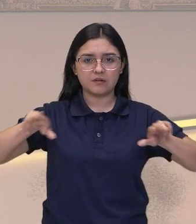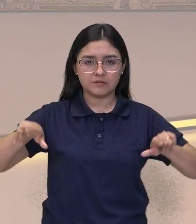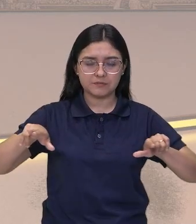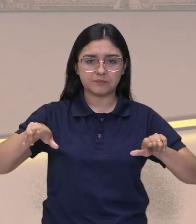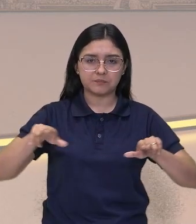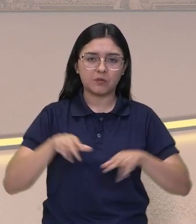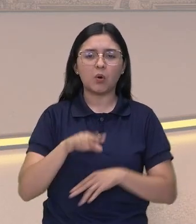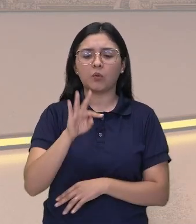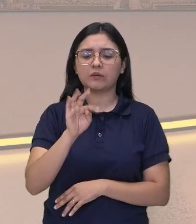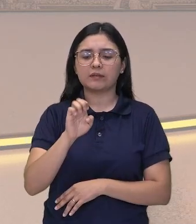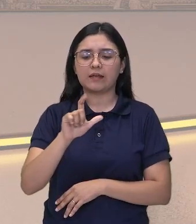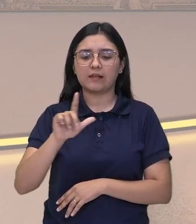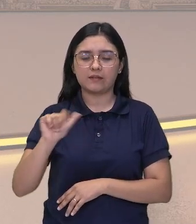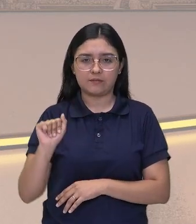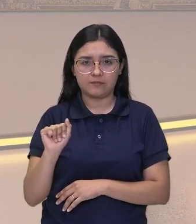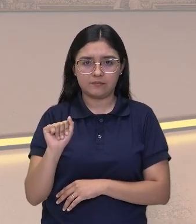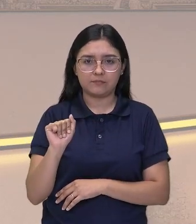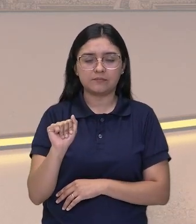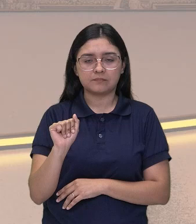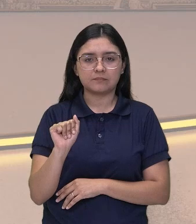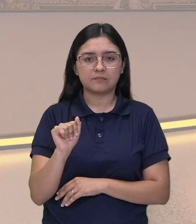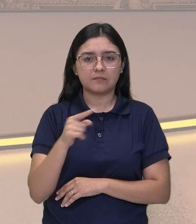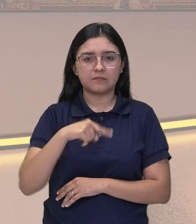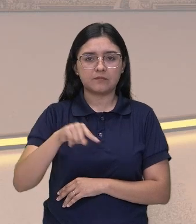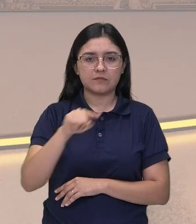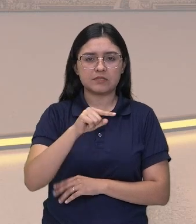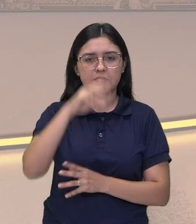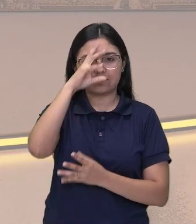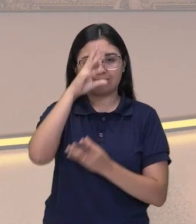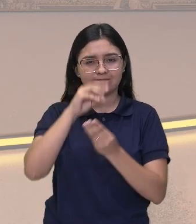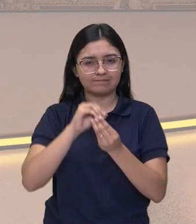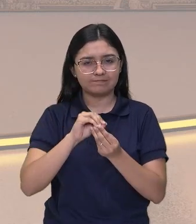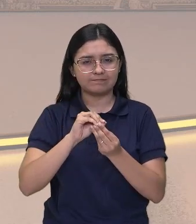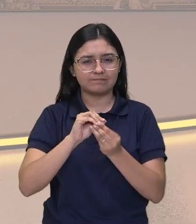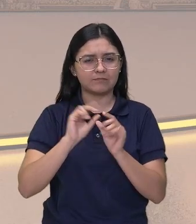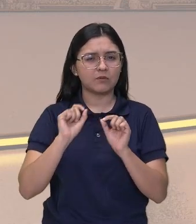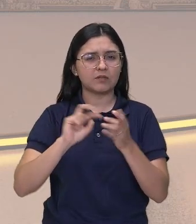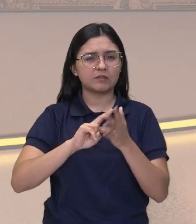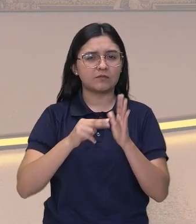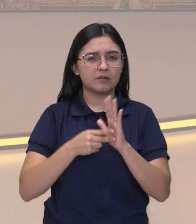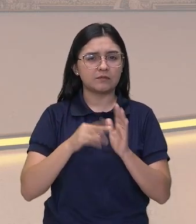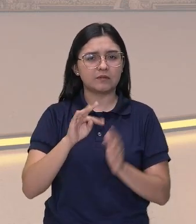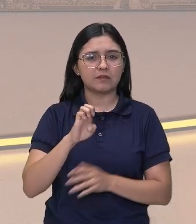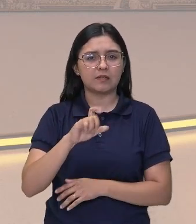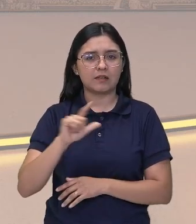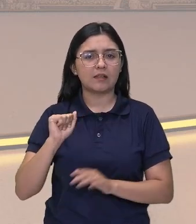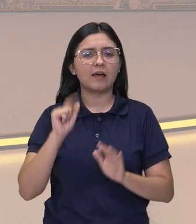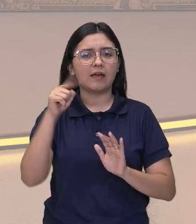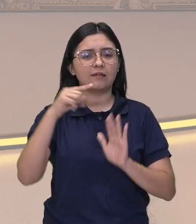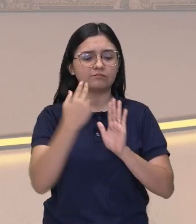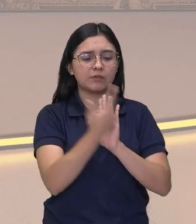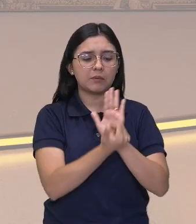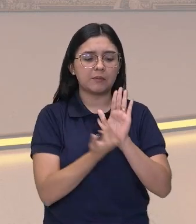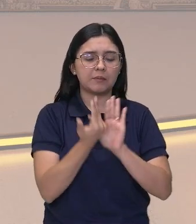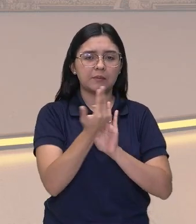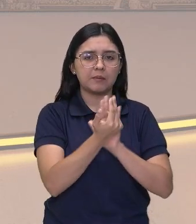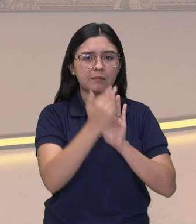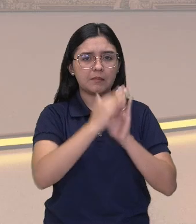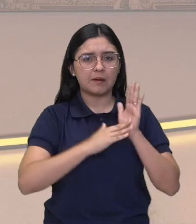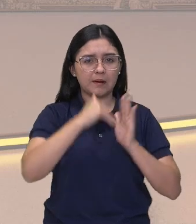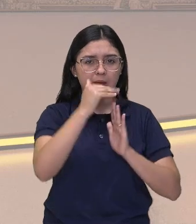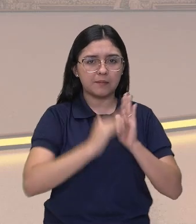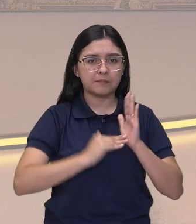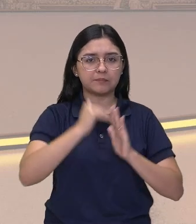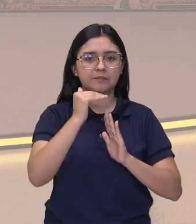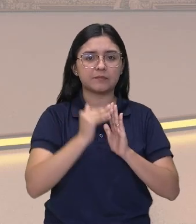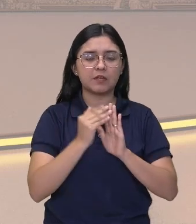telas, melhor dizendo, também, para que vocês tenham um melhor entendimento, né? Então, a gente pinta, a gente vai, então, fazer o quê? Não é